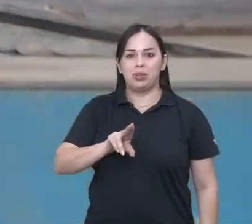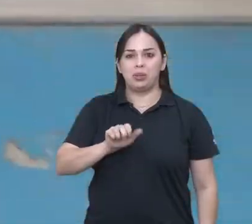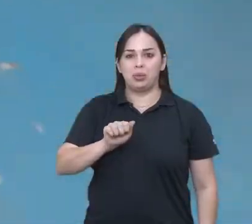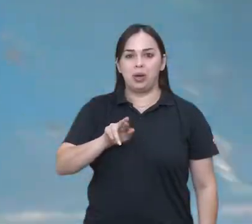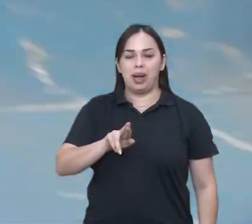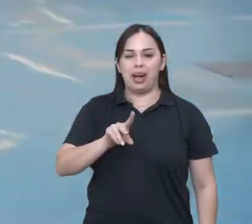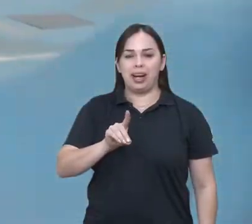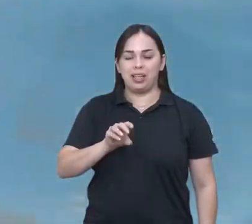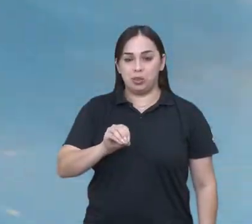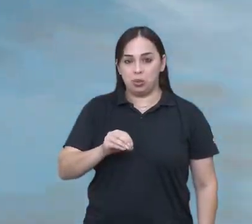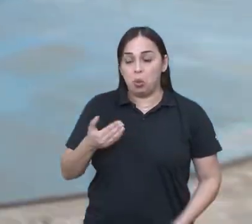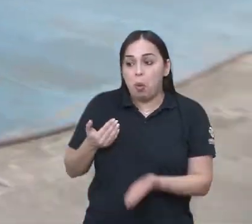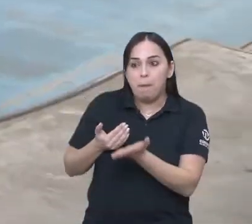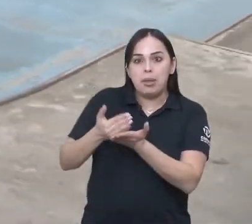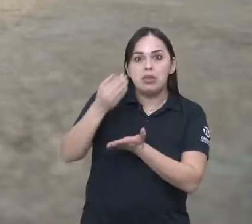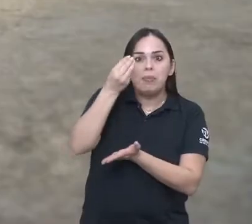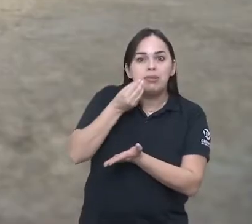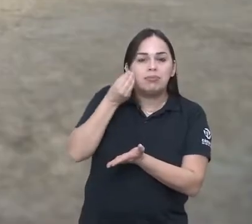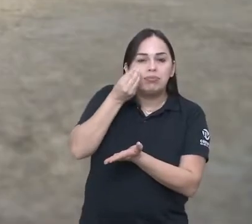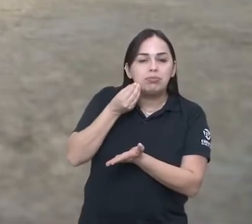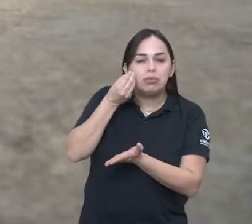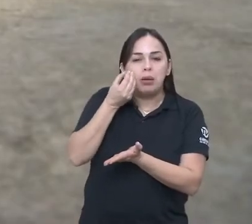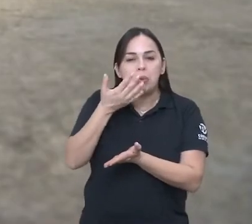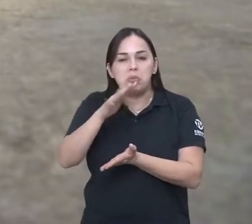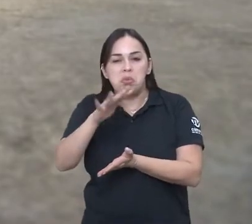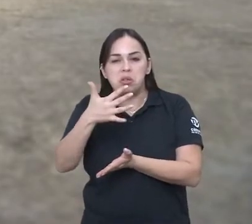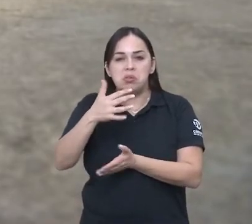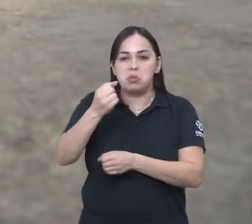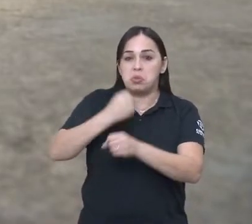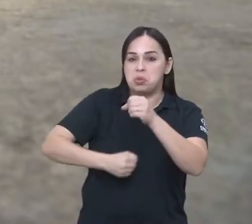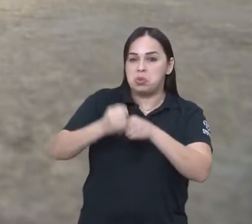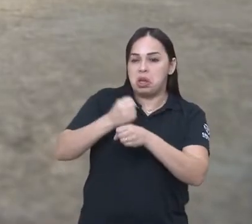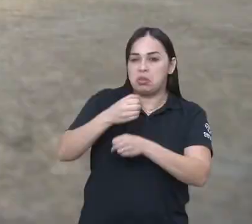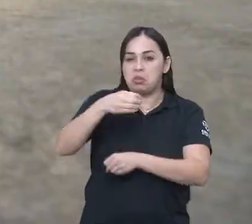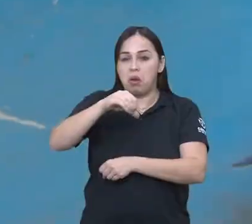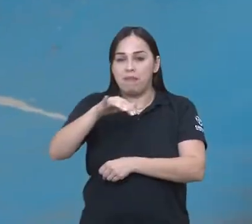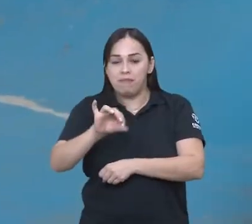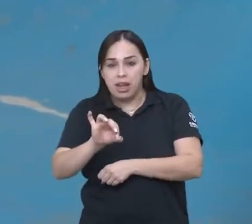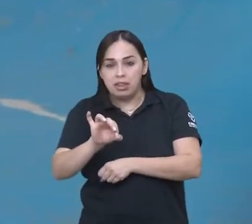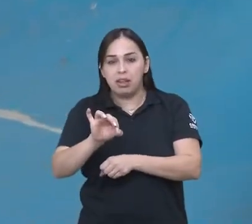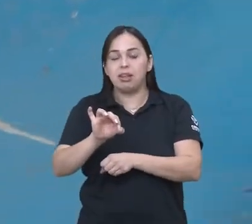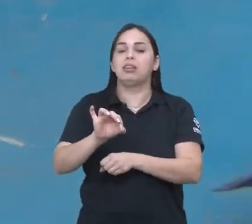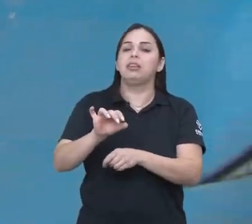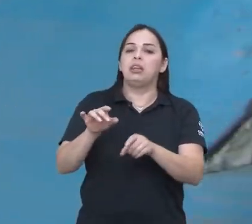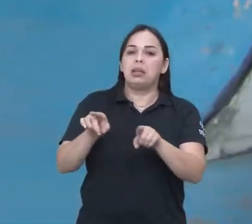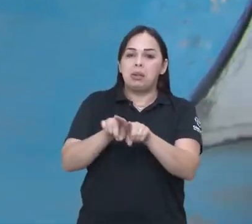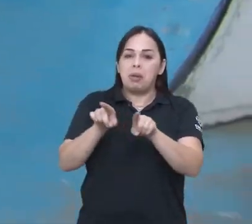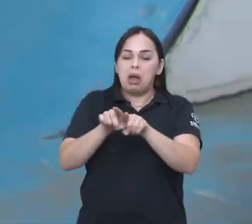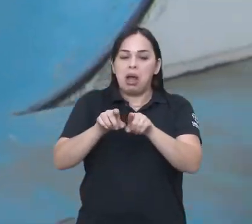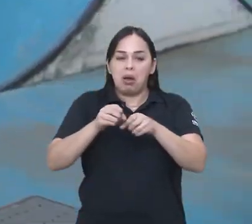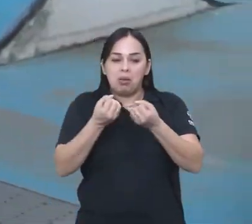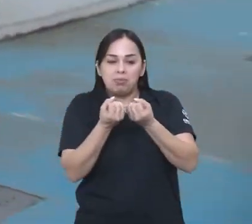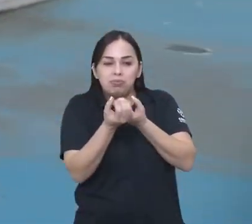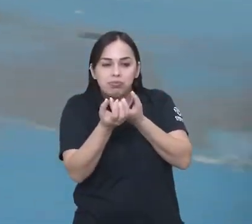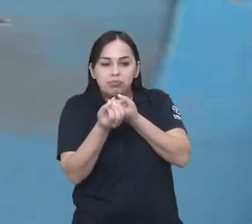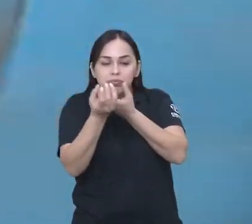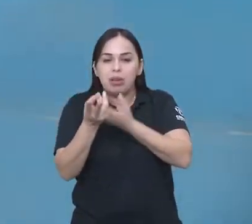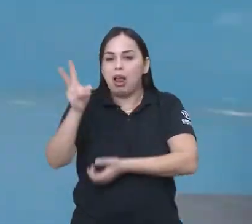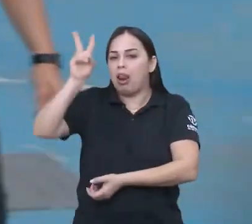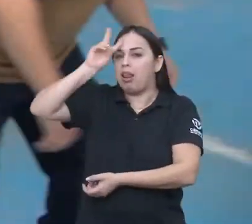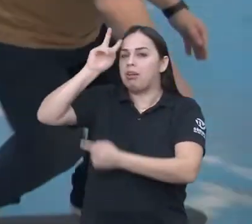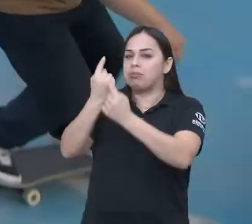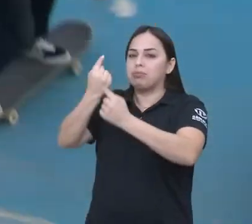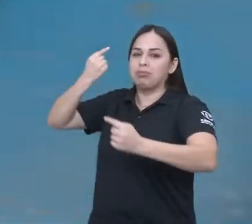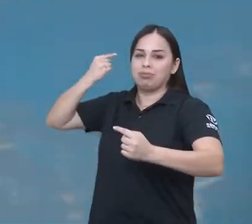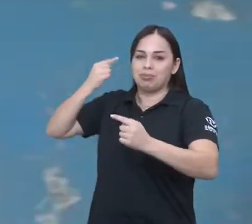começou a ter as suas primeiras experiências entre os anos 90 e os anos 2000 e compartilha com a gente as suas primeiras lembranças